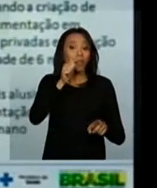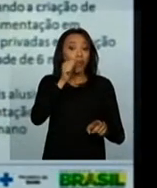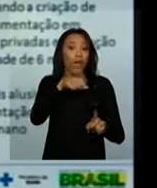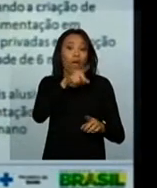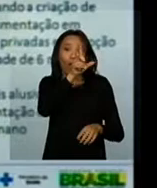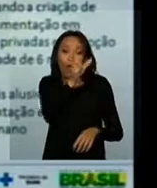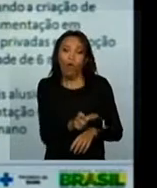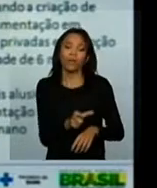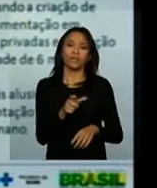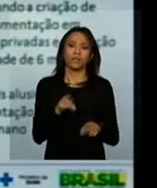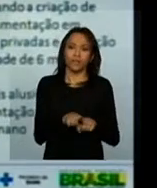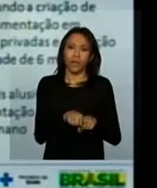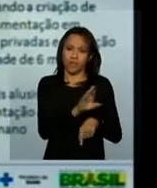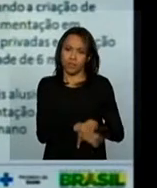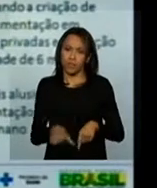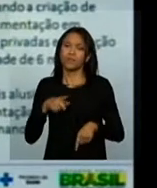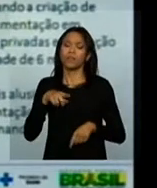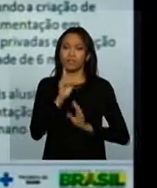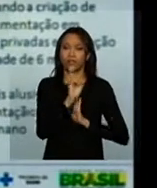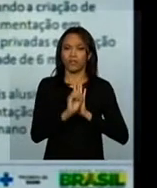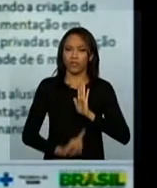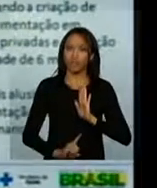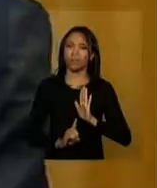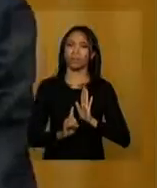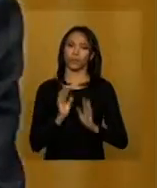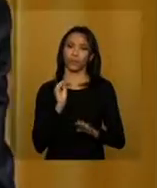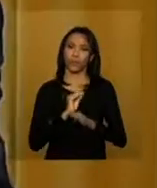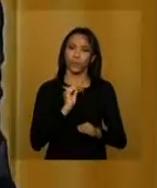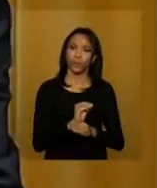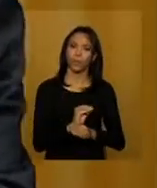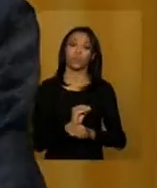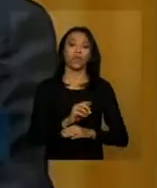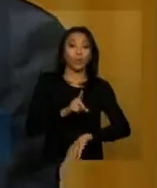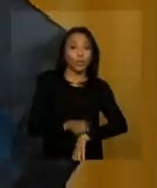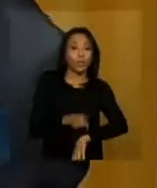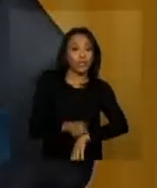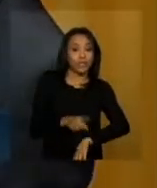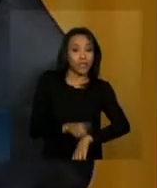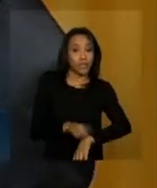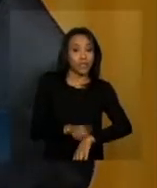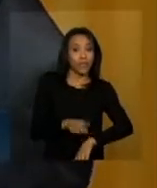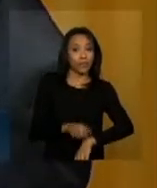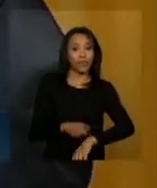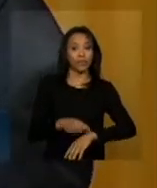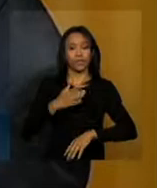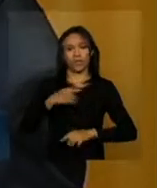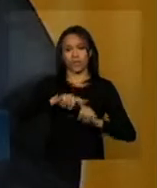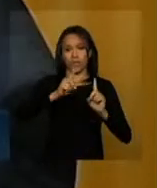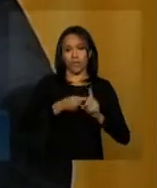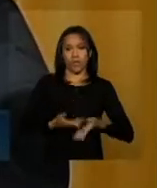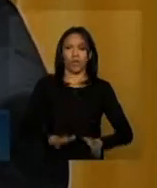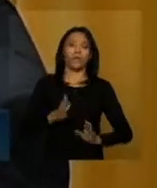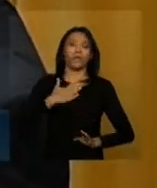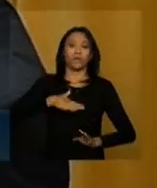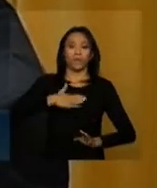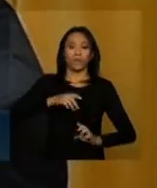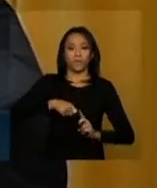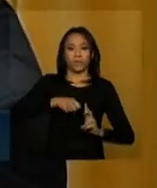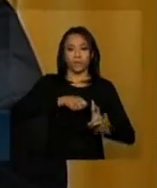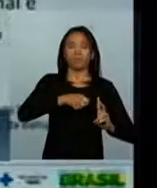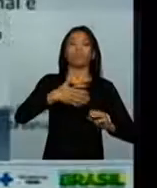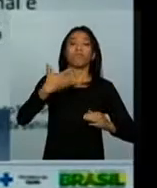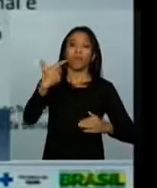tenha e as crianças esse direito, e o aumento do tempo da licença maternidade é um dos artifícios importantes para isso. Pode